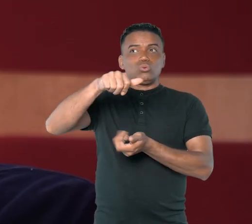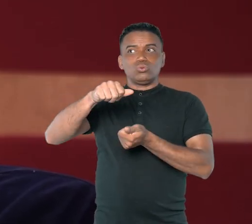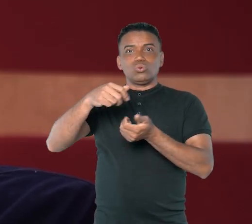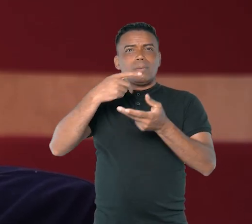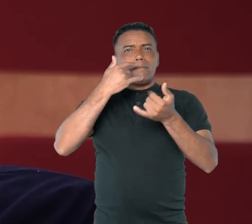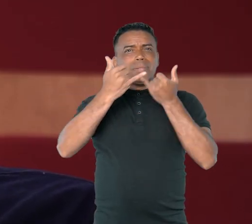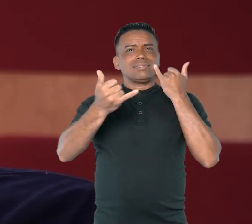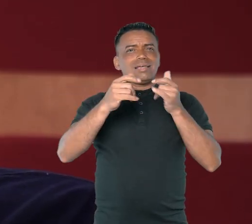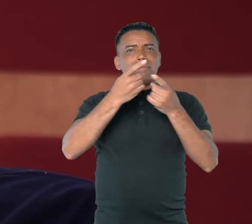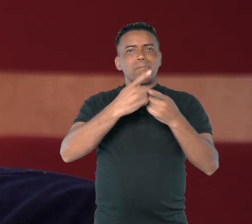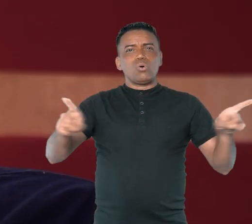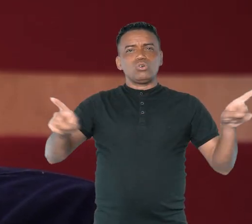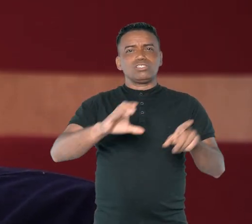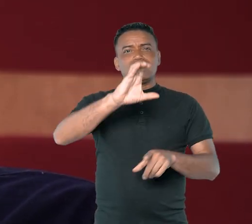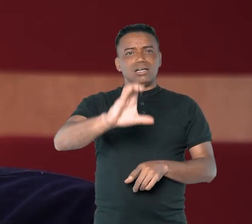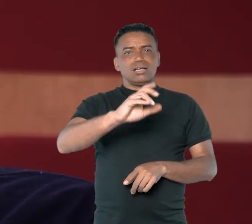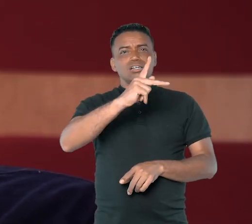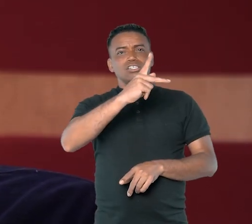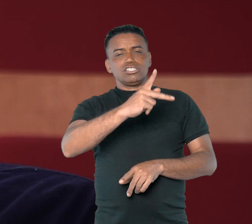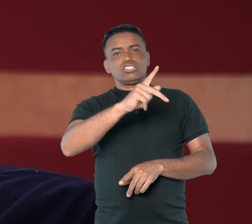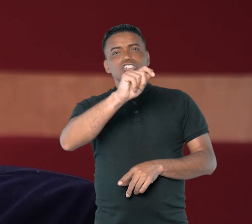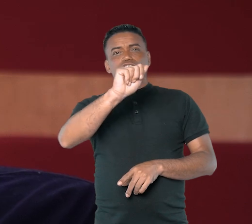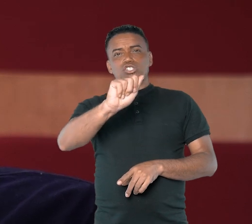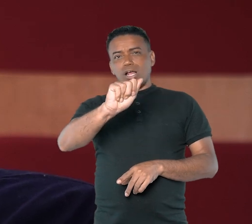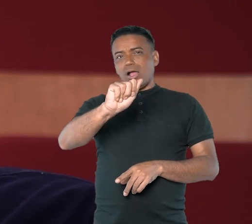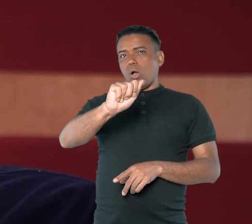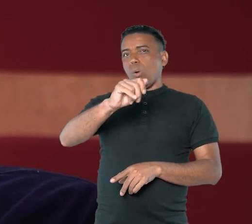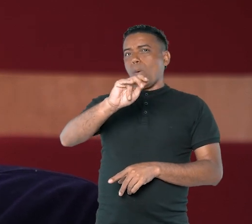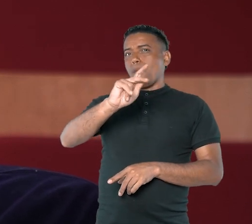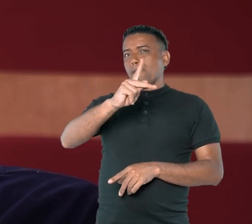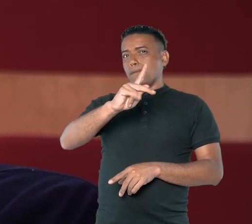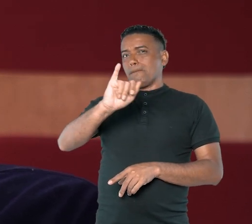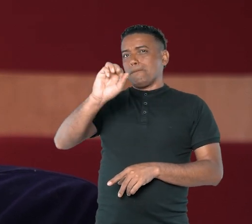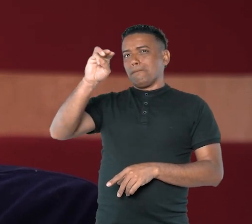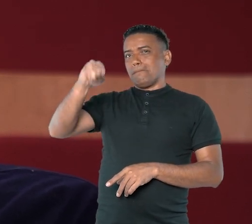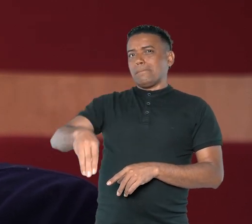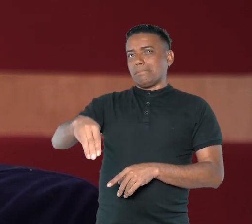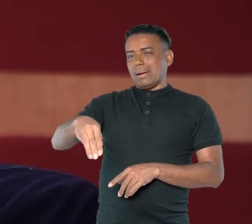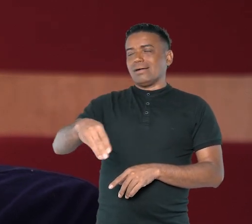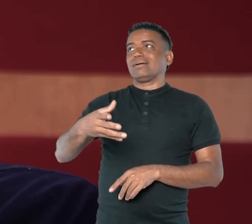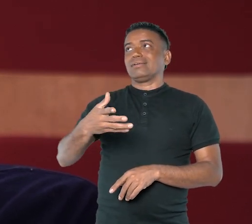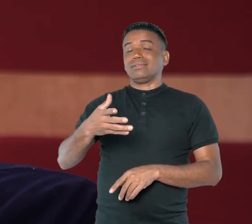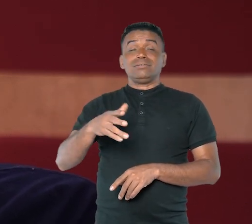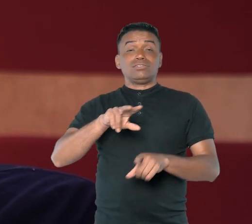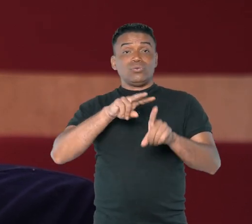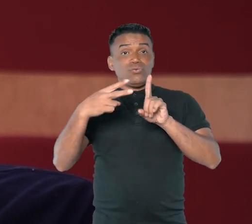Chopin, uma voz uníssona, né? E falava sobre ver o mundo, né? E hoje estou